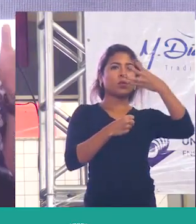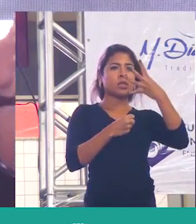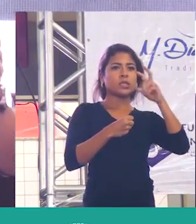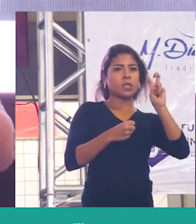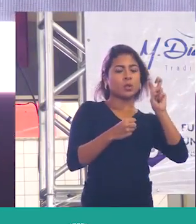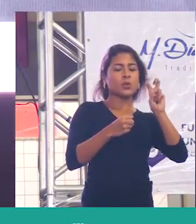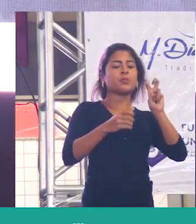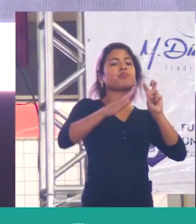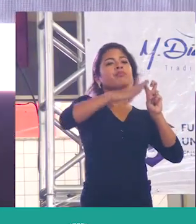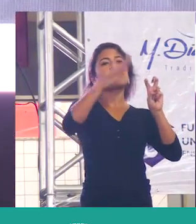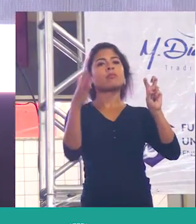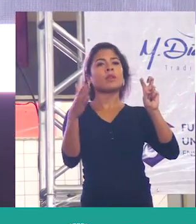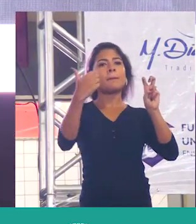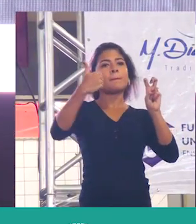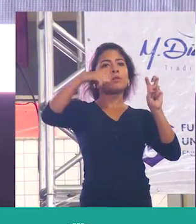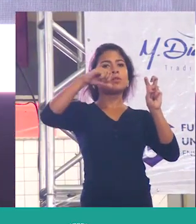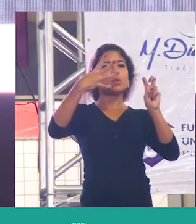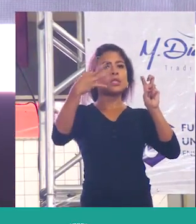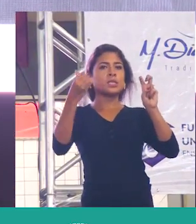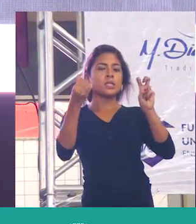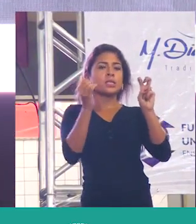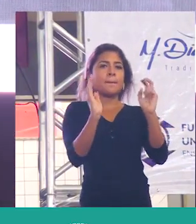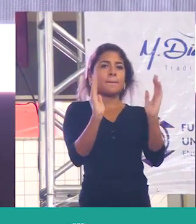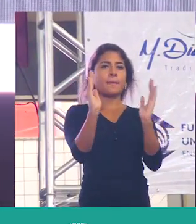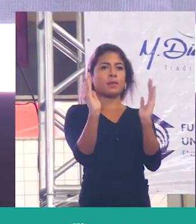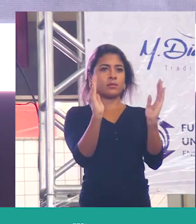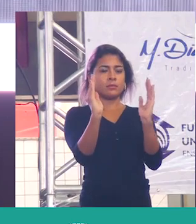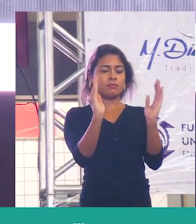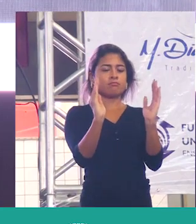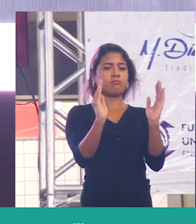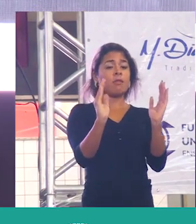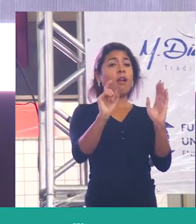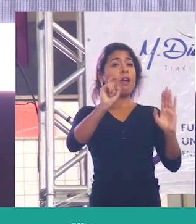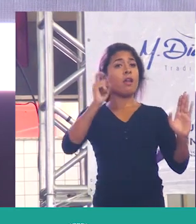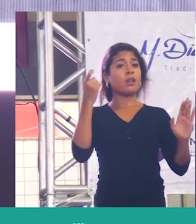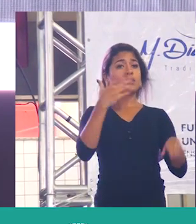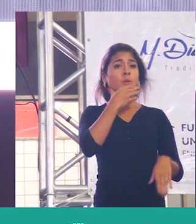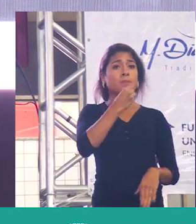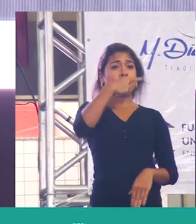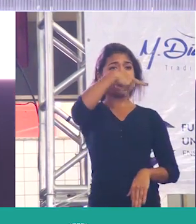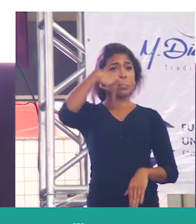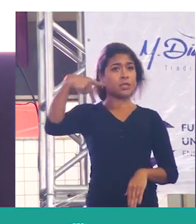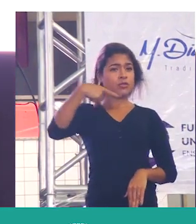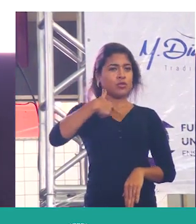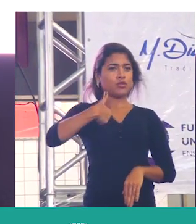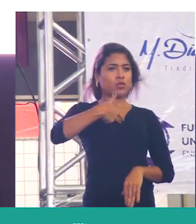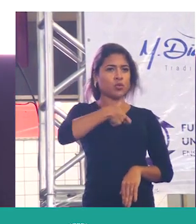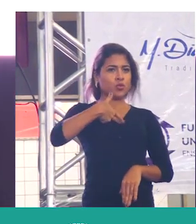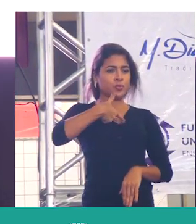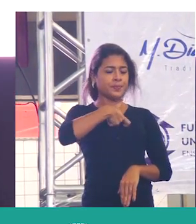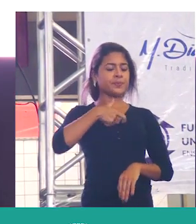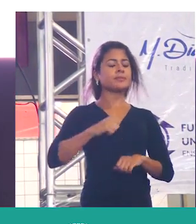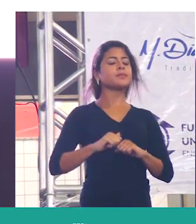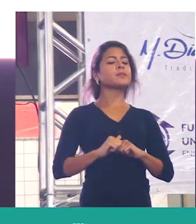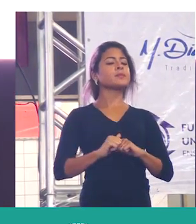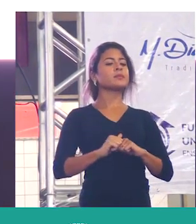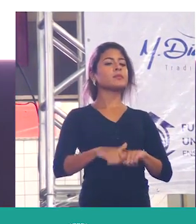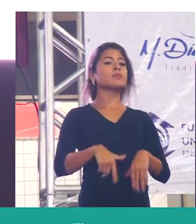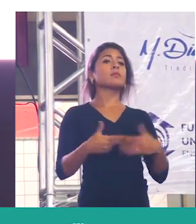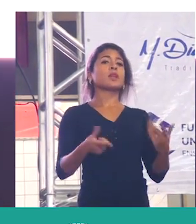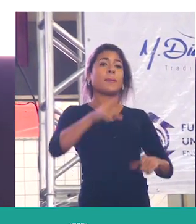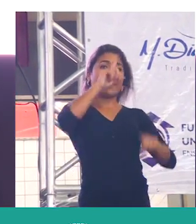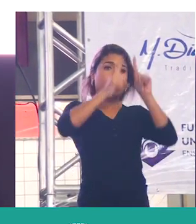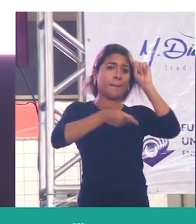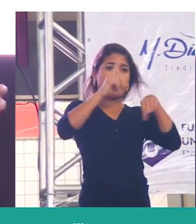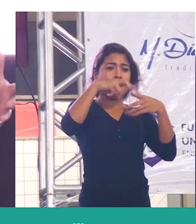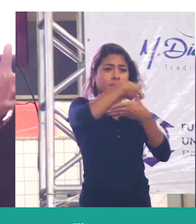1945, 1946, quando Getúlio Vargas encerra o seu período chamado